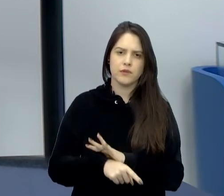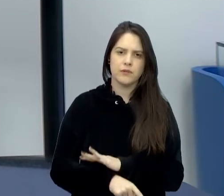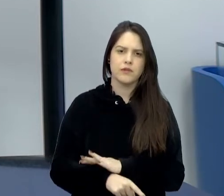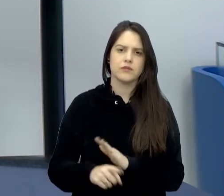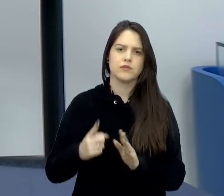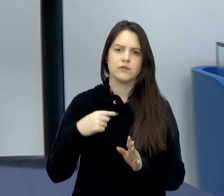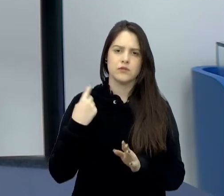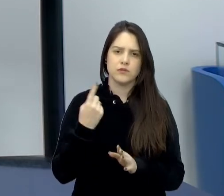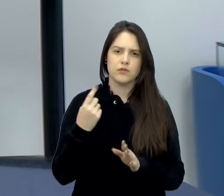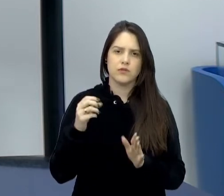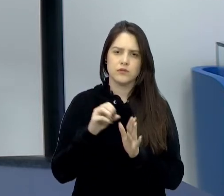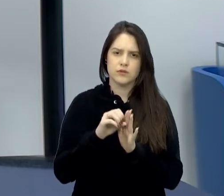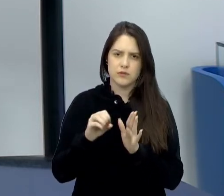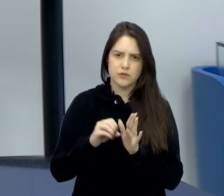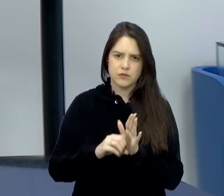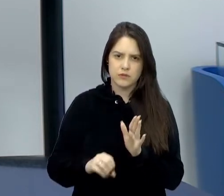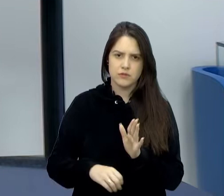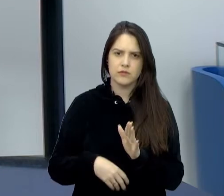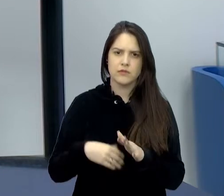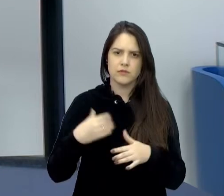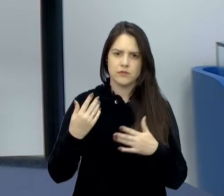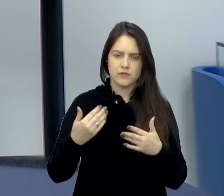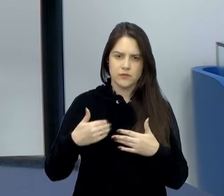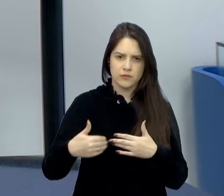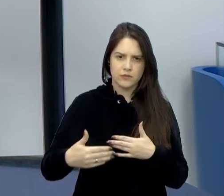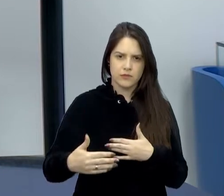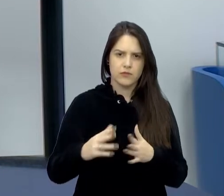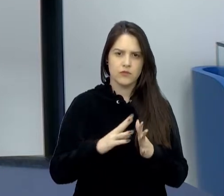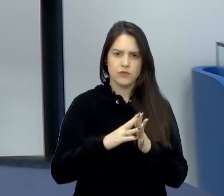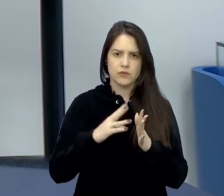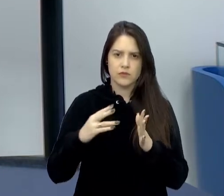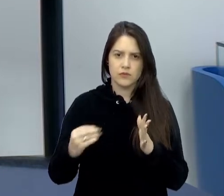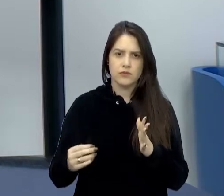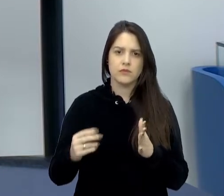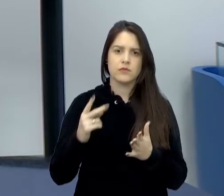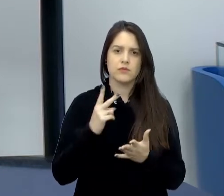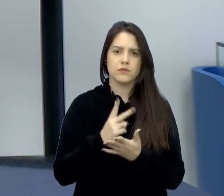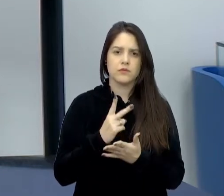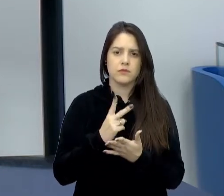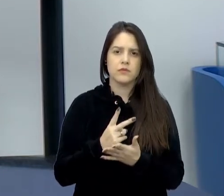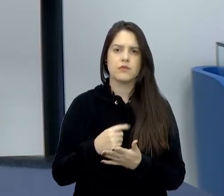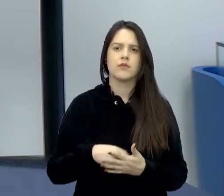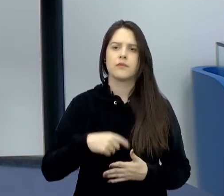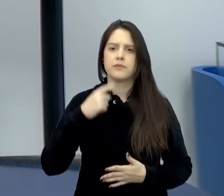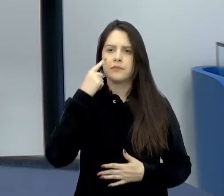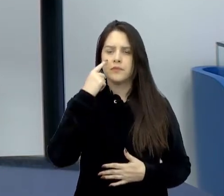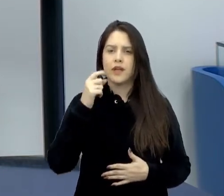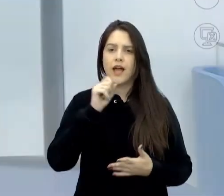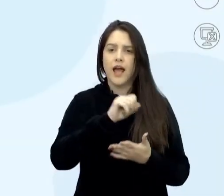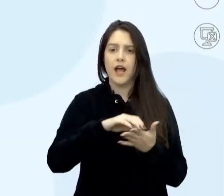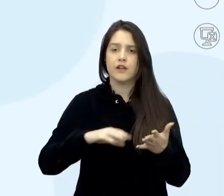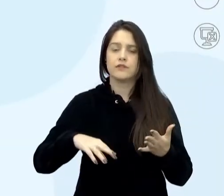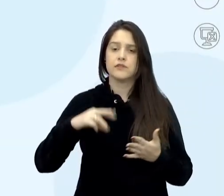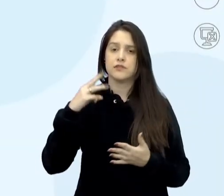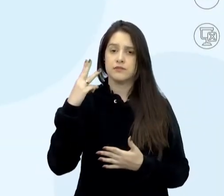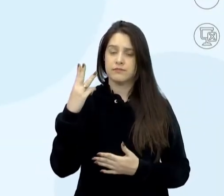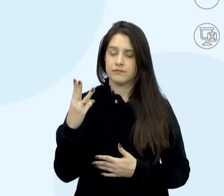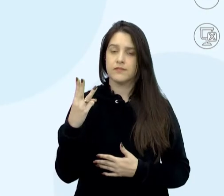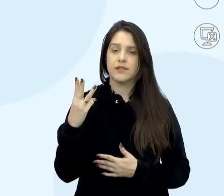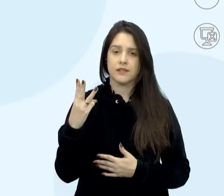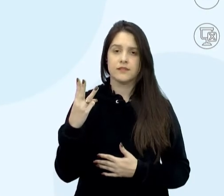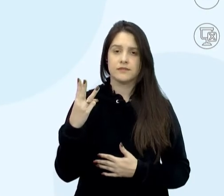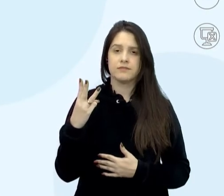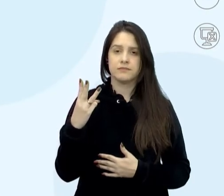do nosso CC, do nosso componente curricular. Sem muitas delongas, vamos aí para a nossa atividade 3. Nós estamos na